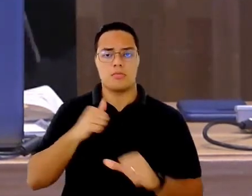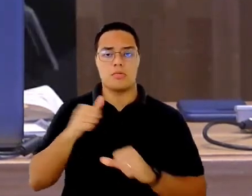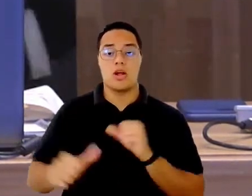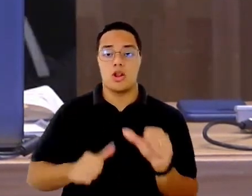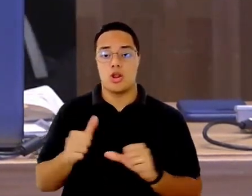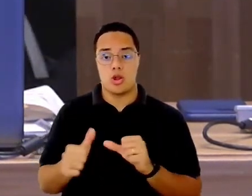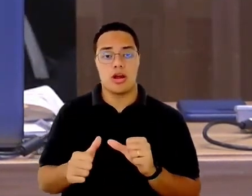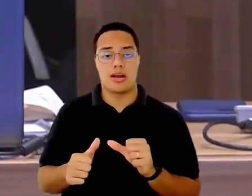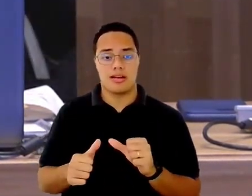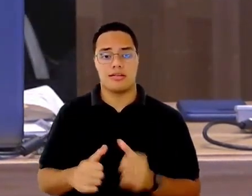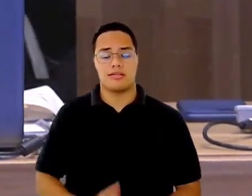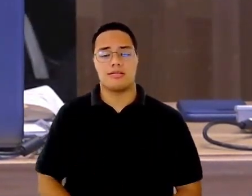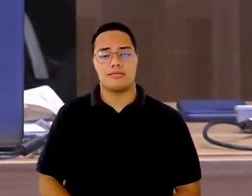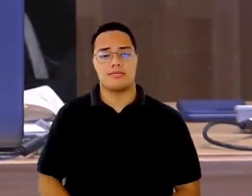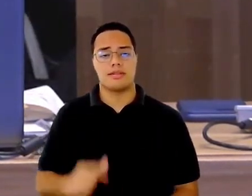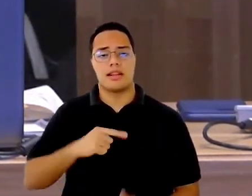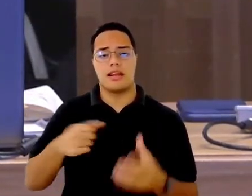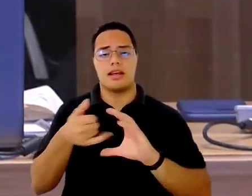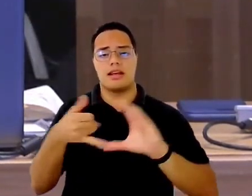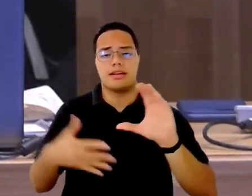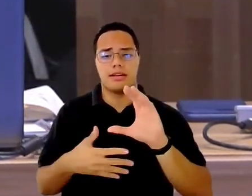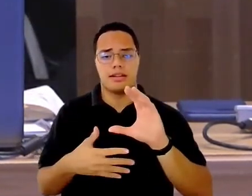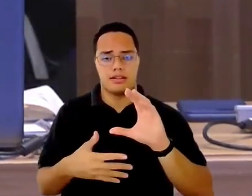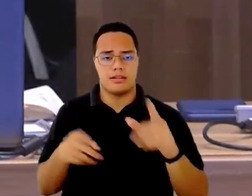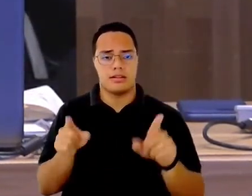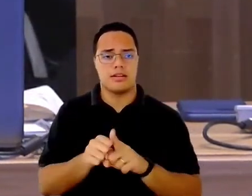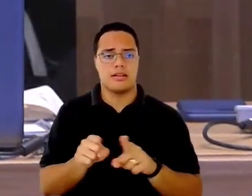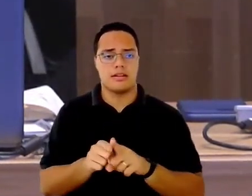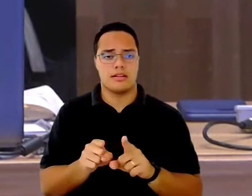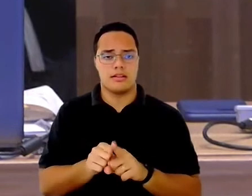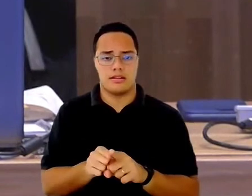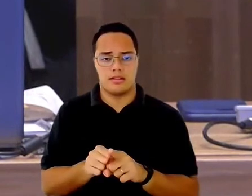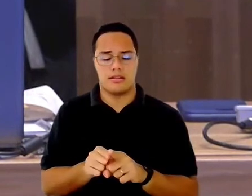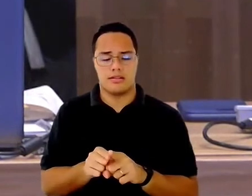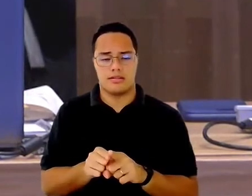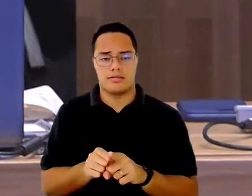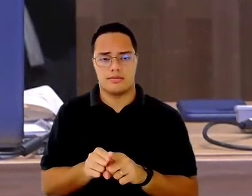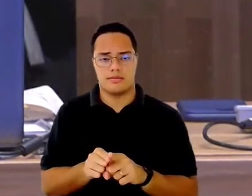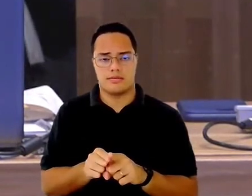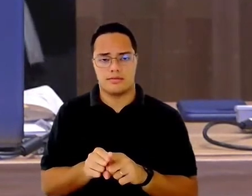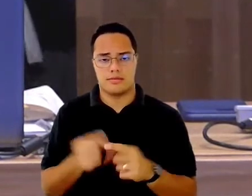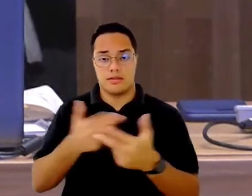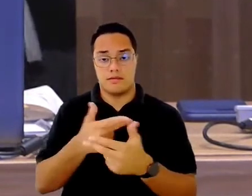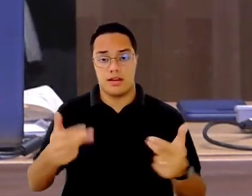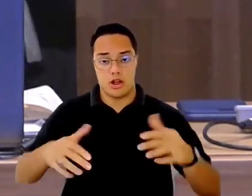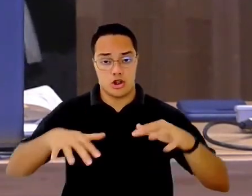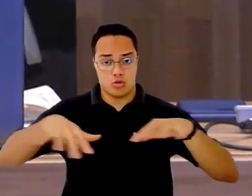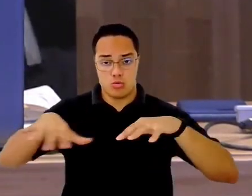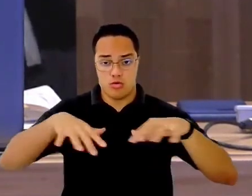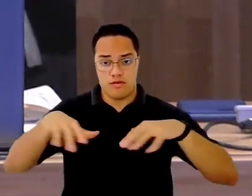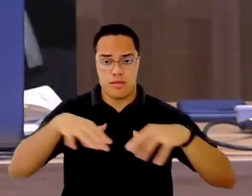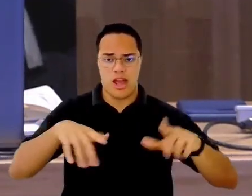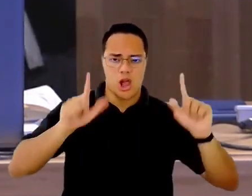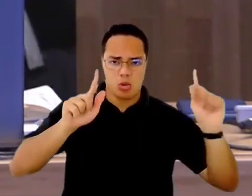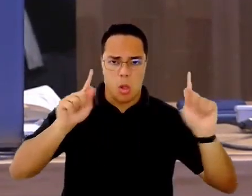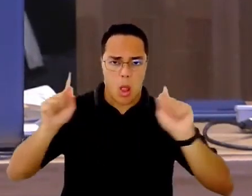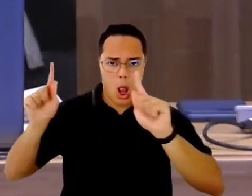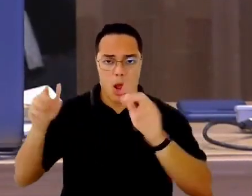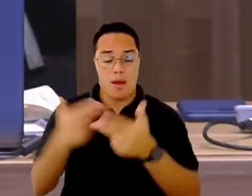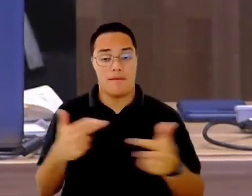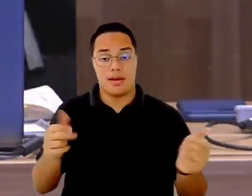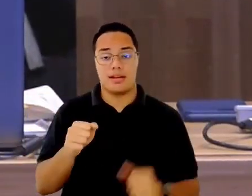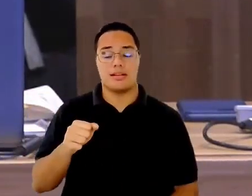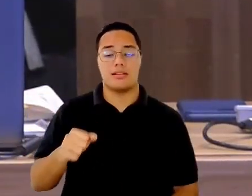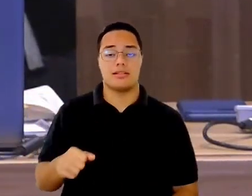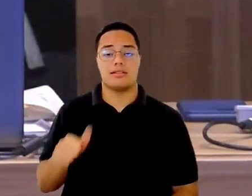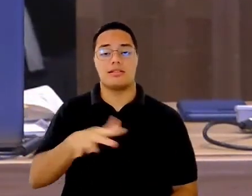na característica e no comportamento dos movimentos realizados no setor militar